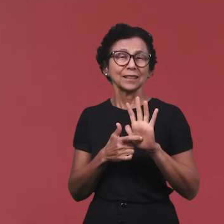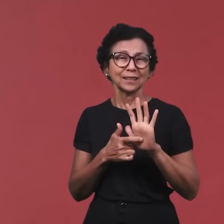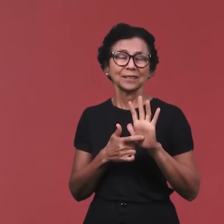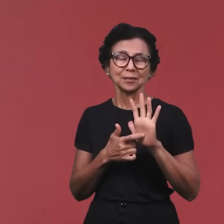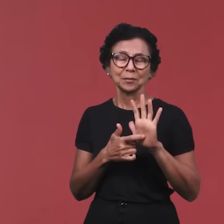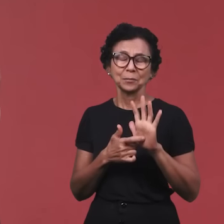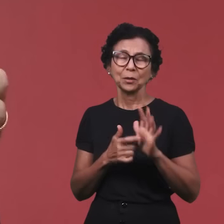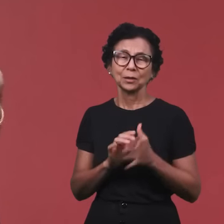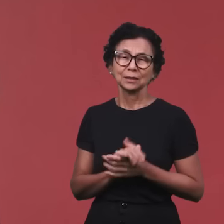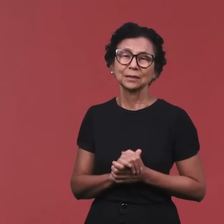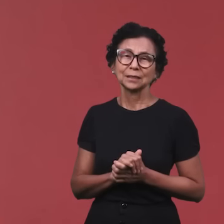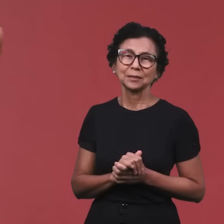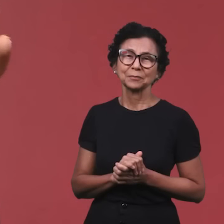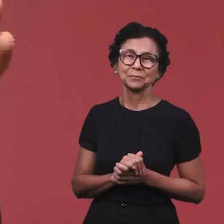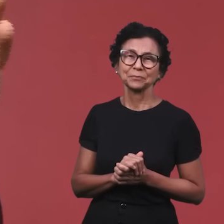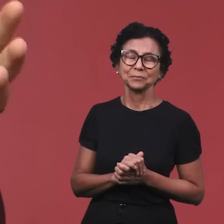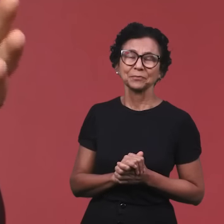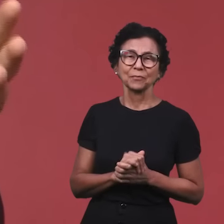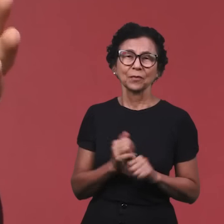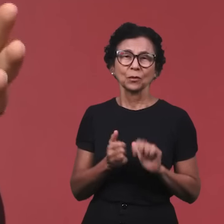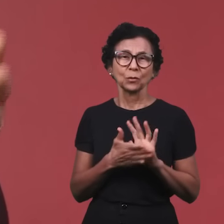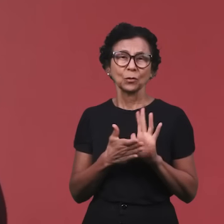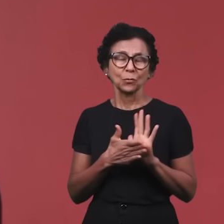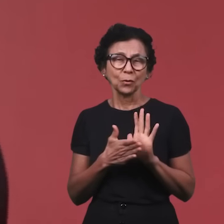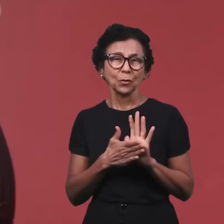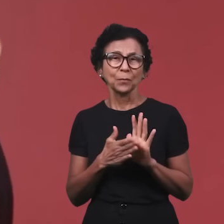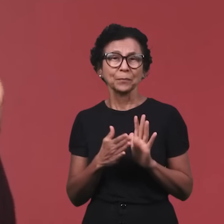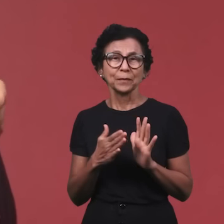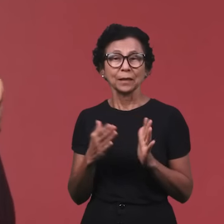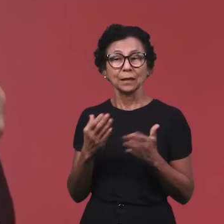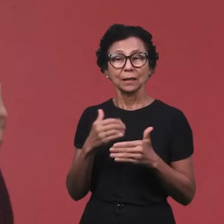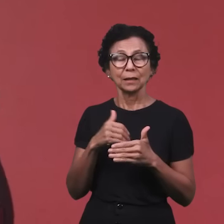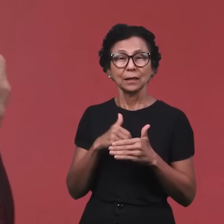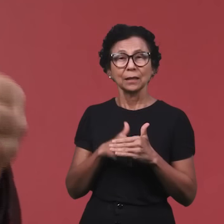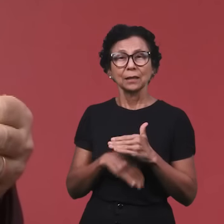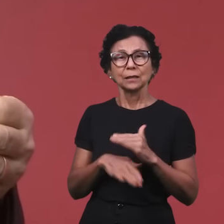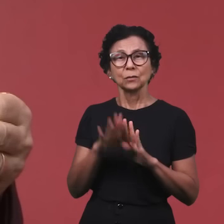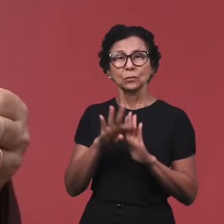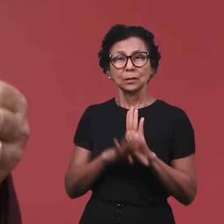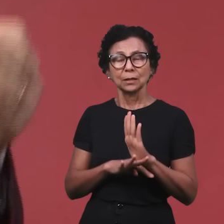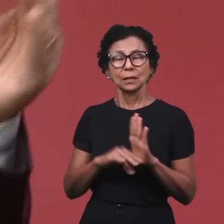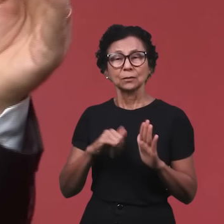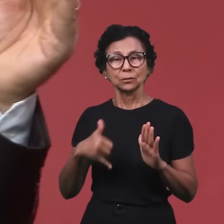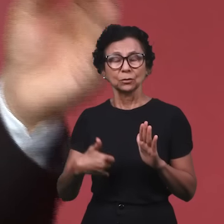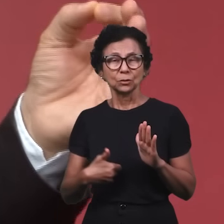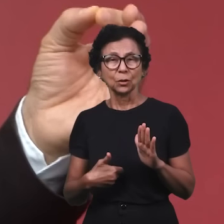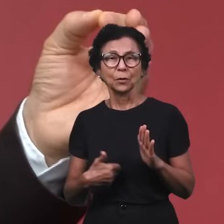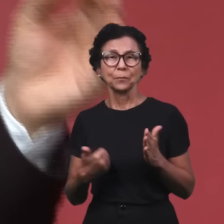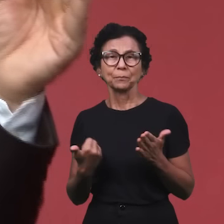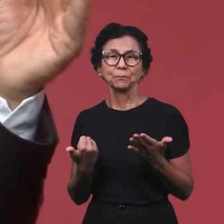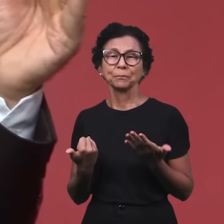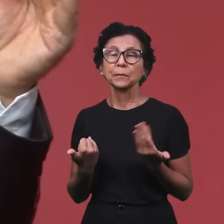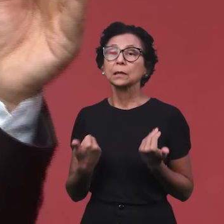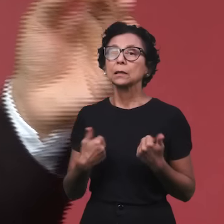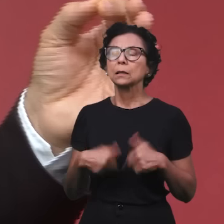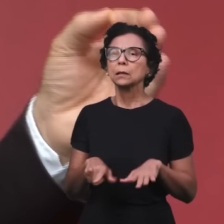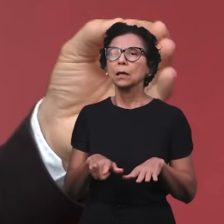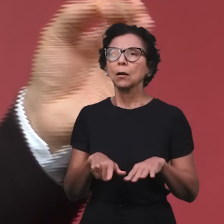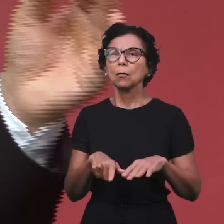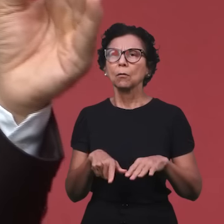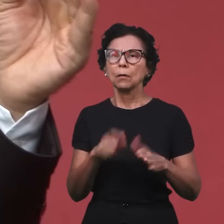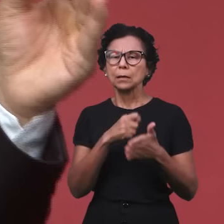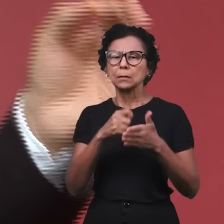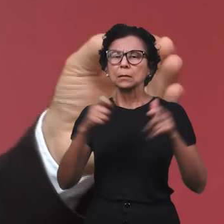livro de Jó. Então ele queria assim, quem sabe vai ficar registrado. Registrado aonde? Na rocha. Porque a palavra,